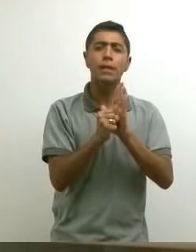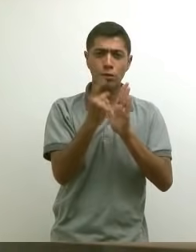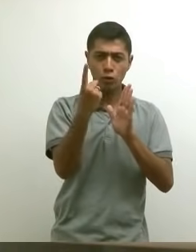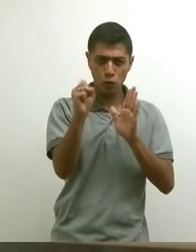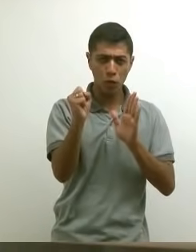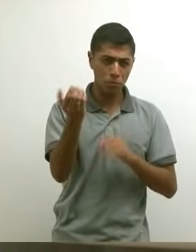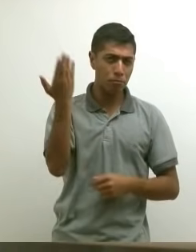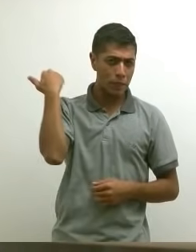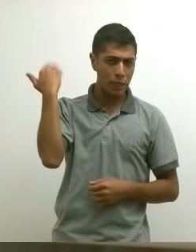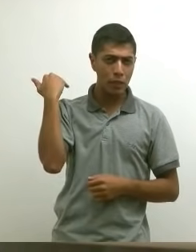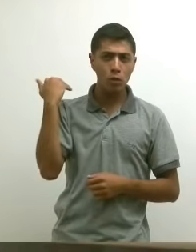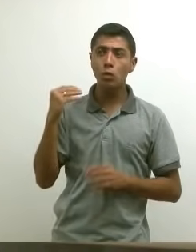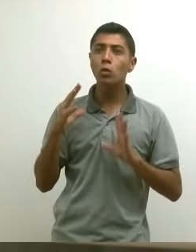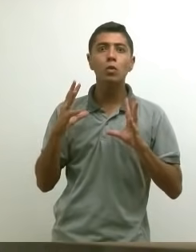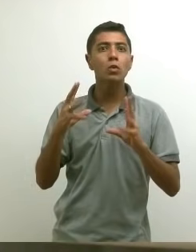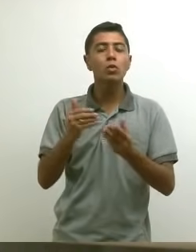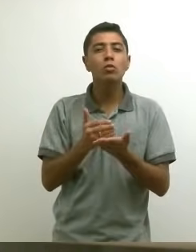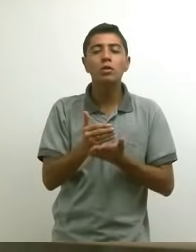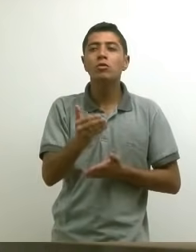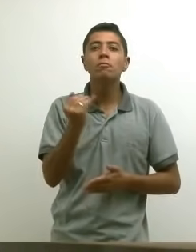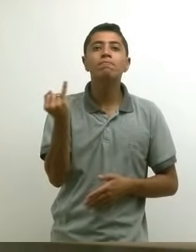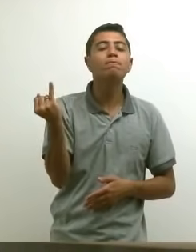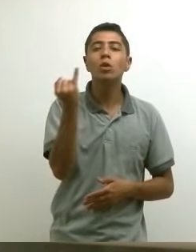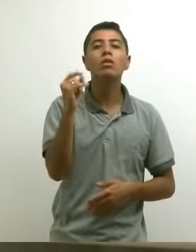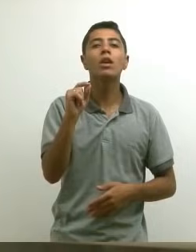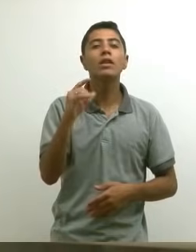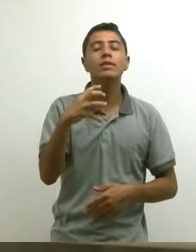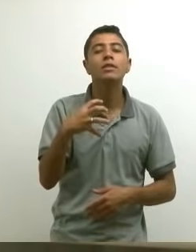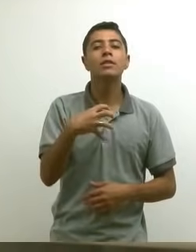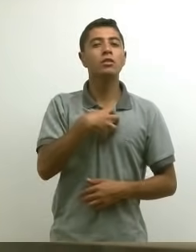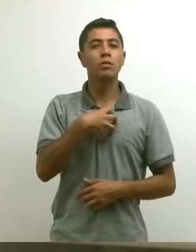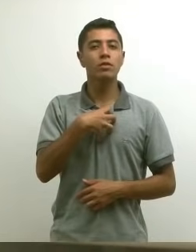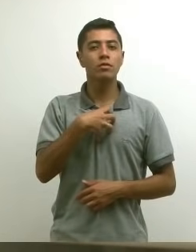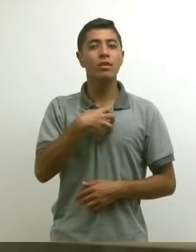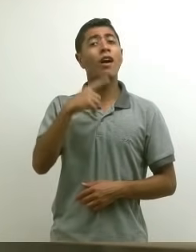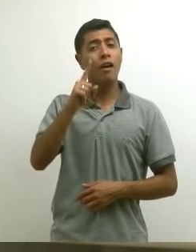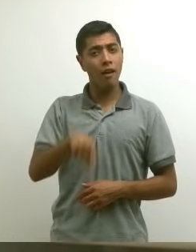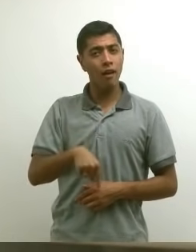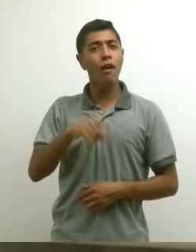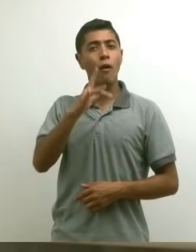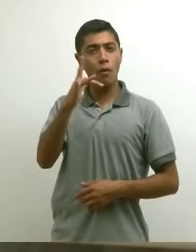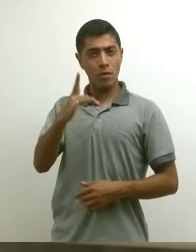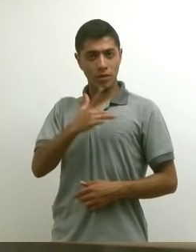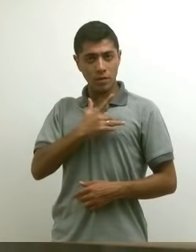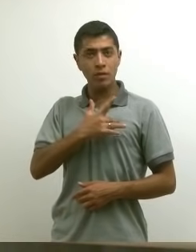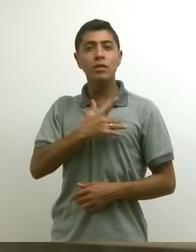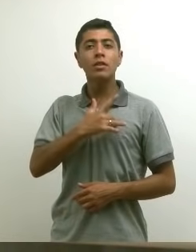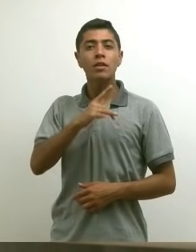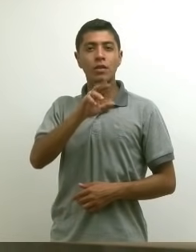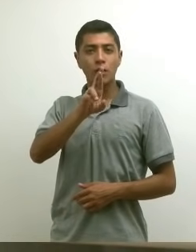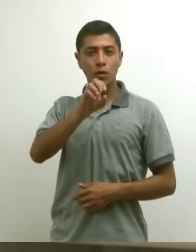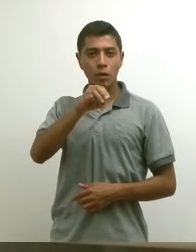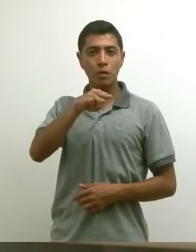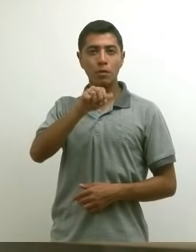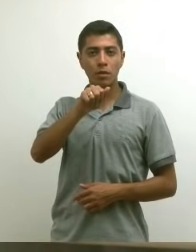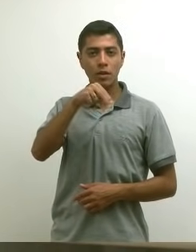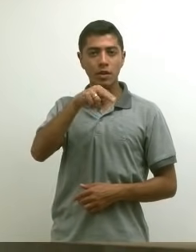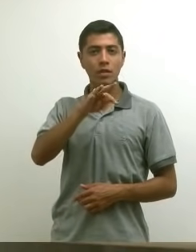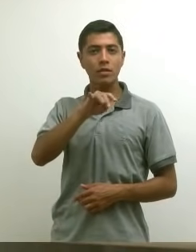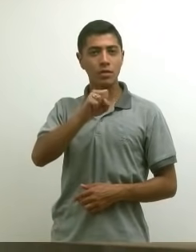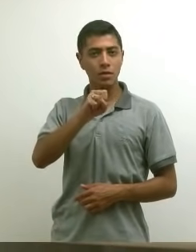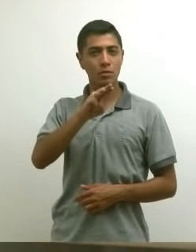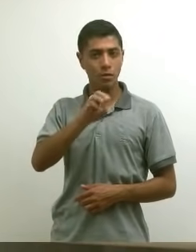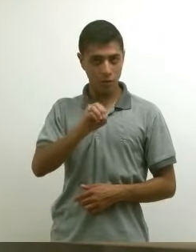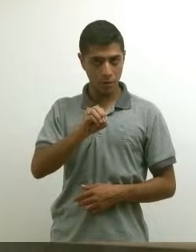importante é sentir que a gente chama de romantismo e no século 19 para o 20 uma espada em uma situação de